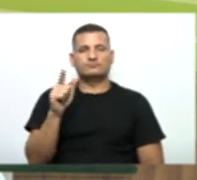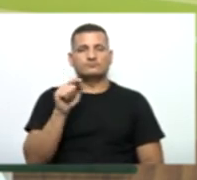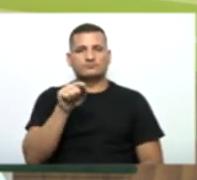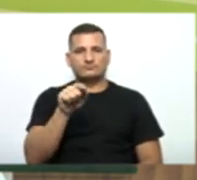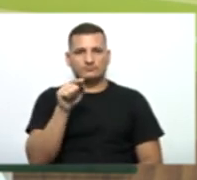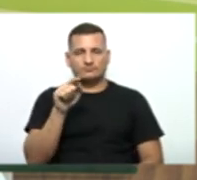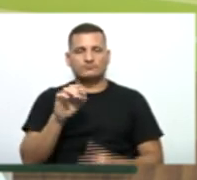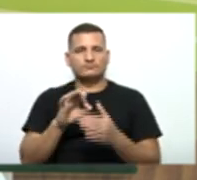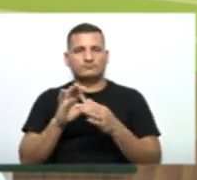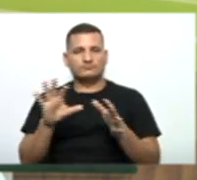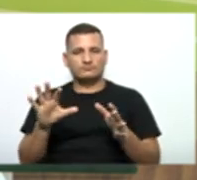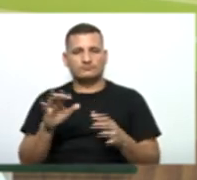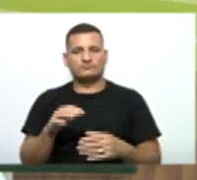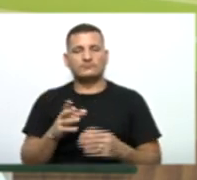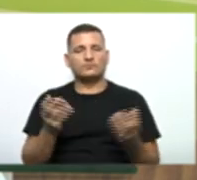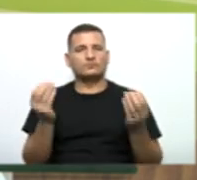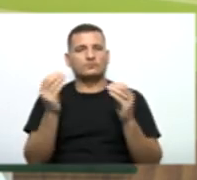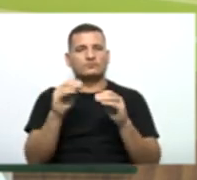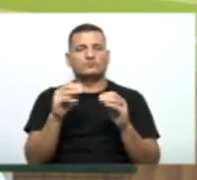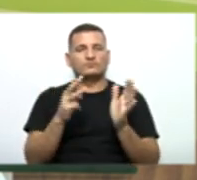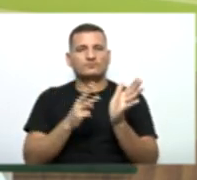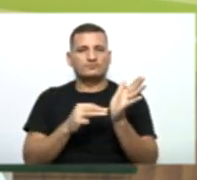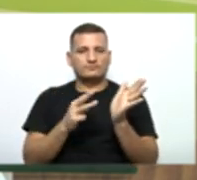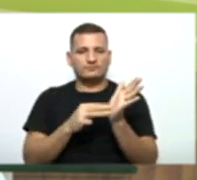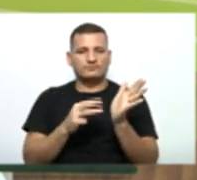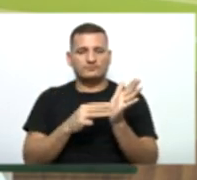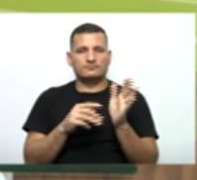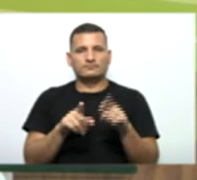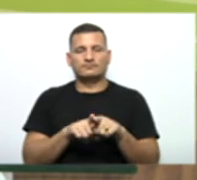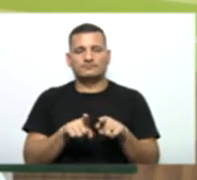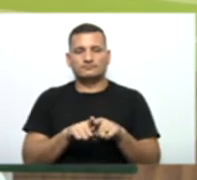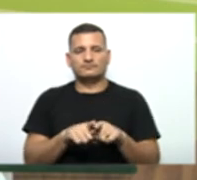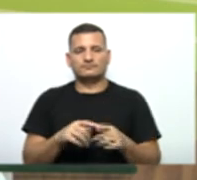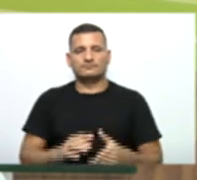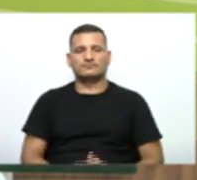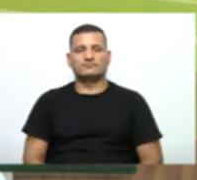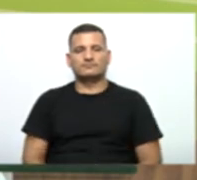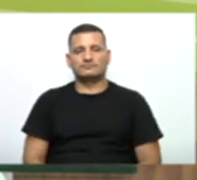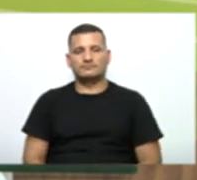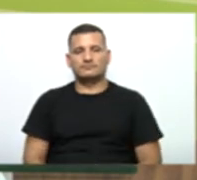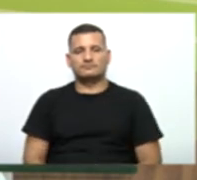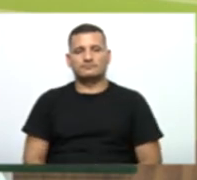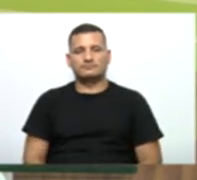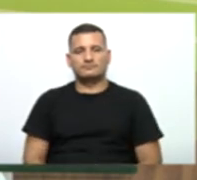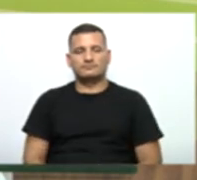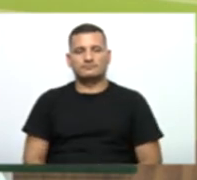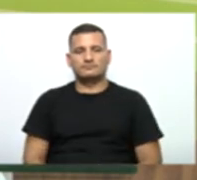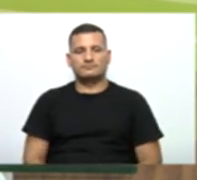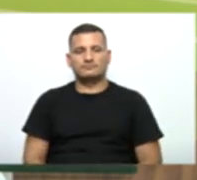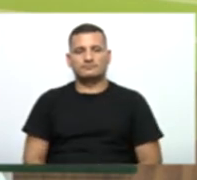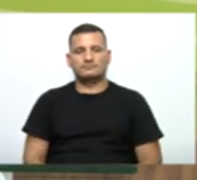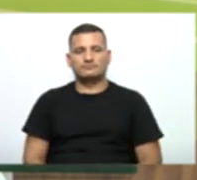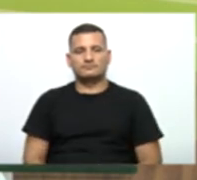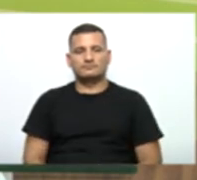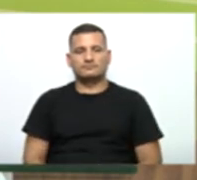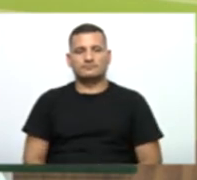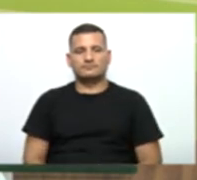Ele colocou o método aqui também, eu acho que ele já queria definir, queria resolver as duas questões em uma